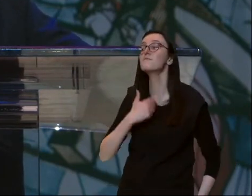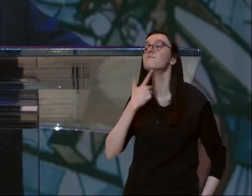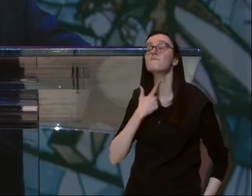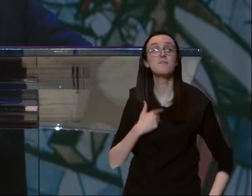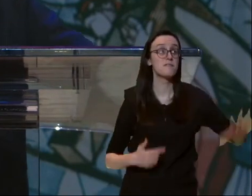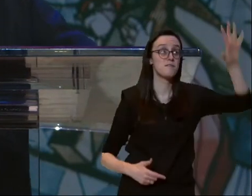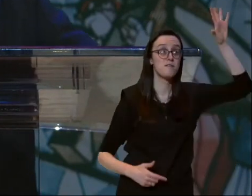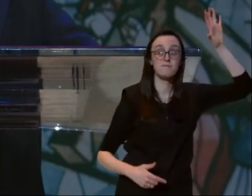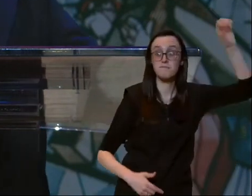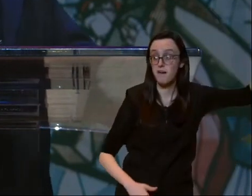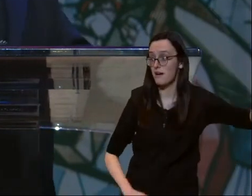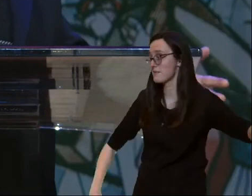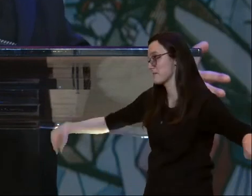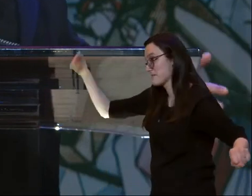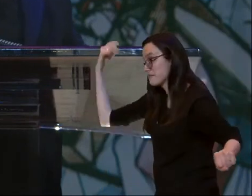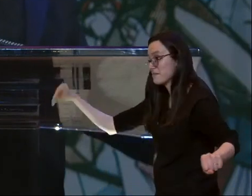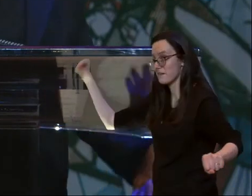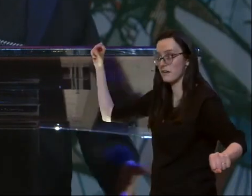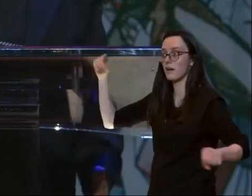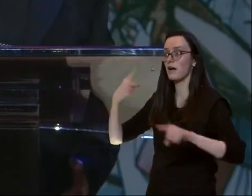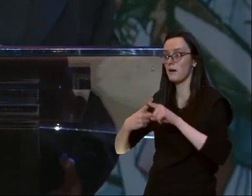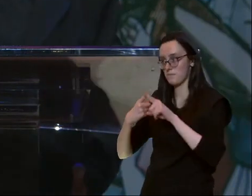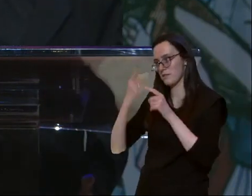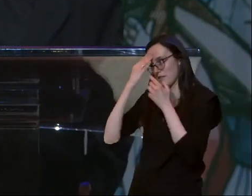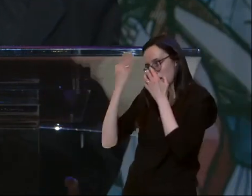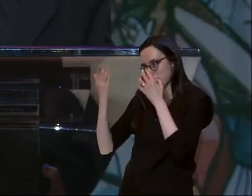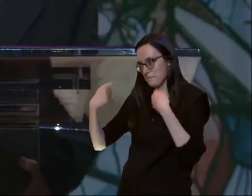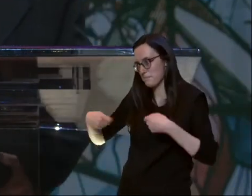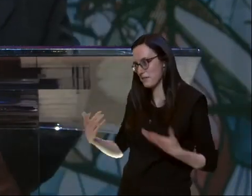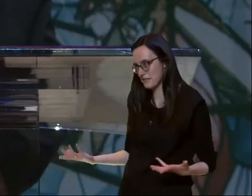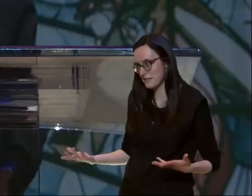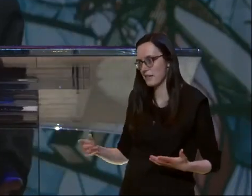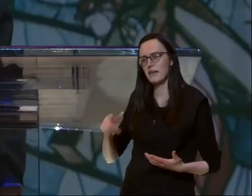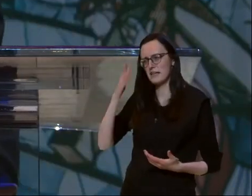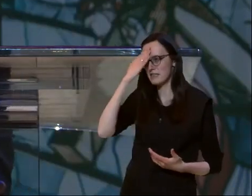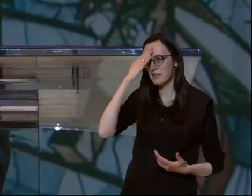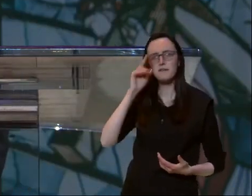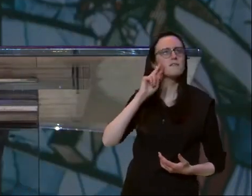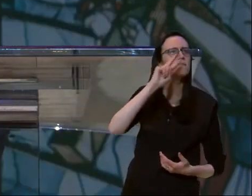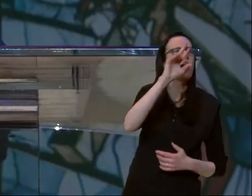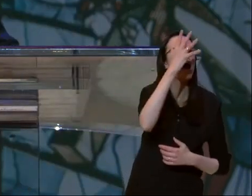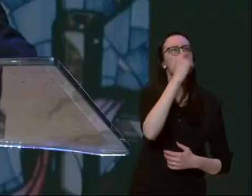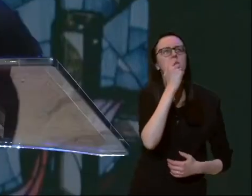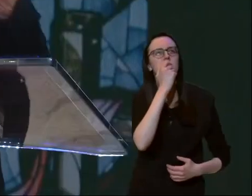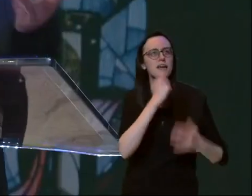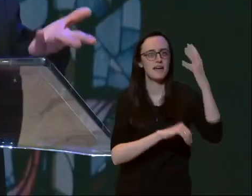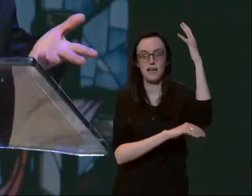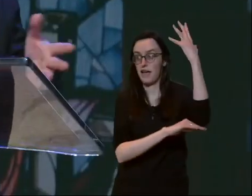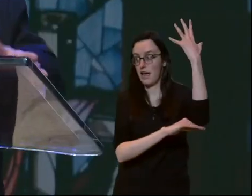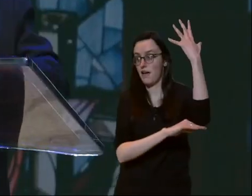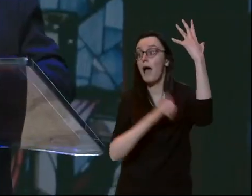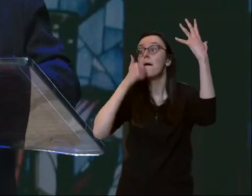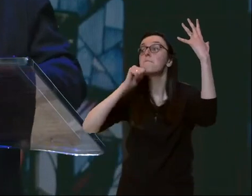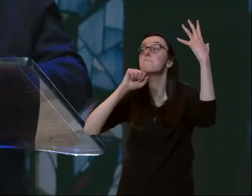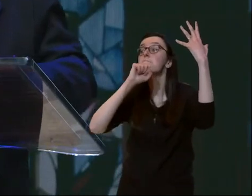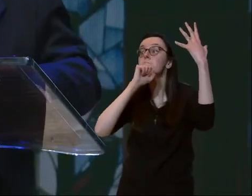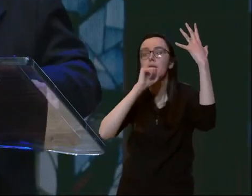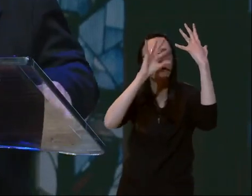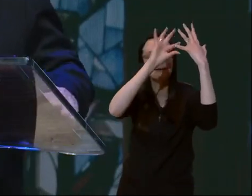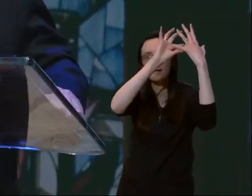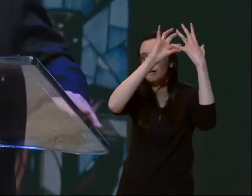pior é isso. Aí eu pegava uma vara já meia seca, que quebrava logo. Ela mandava pegar